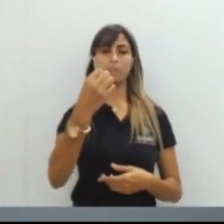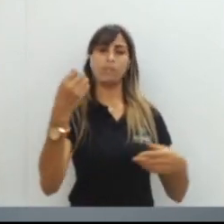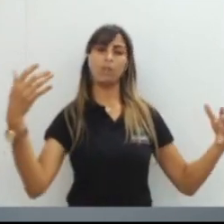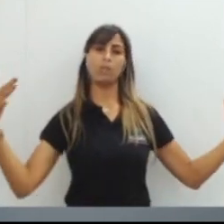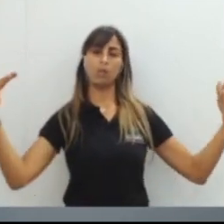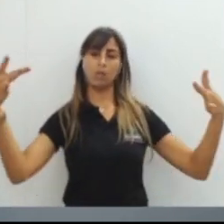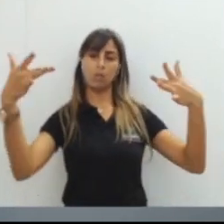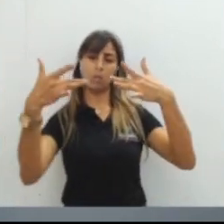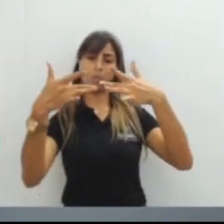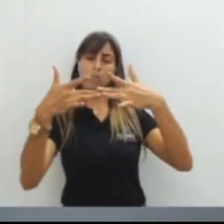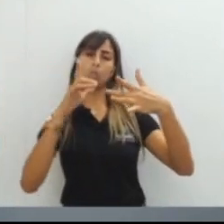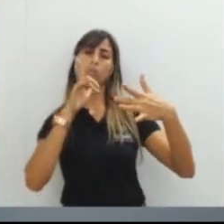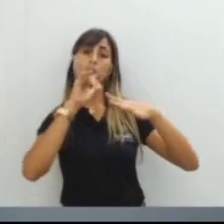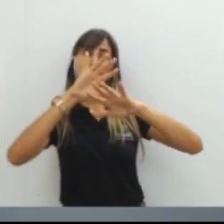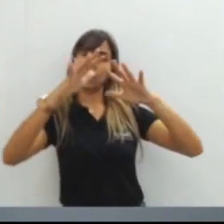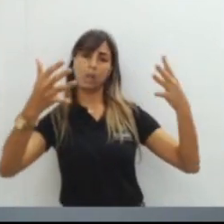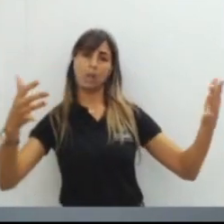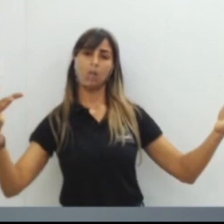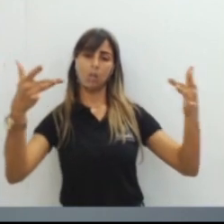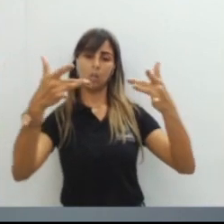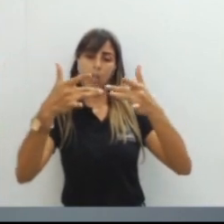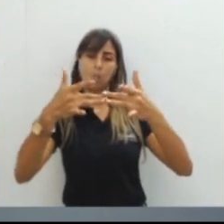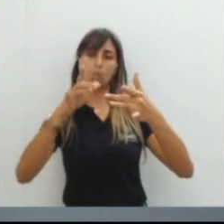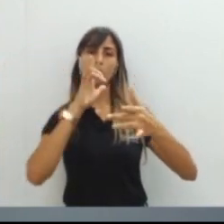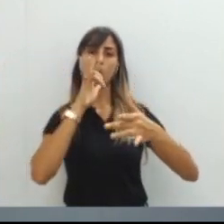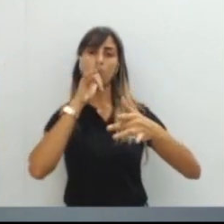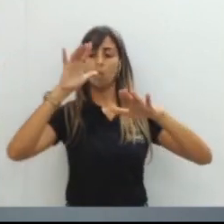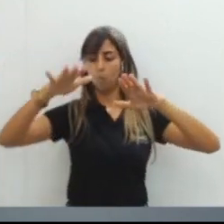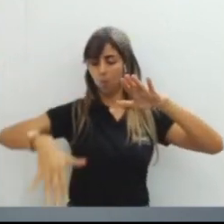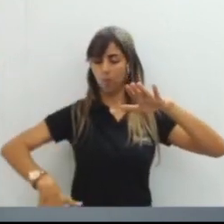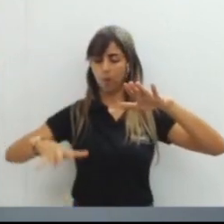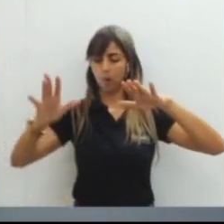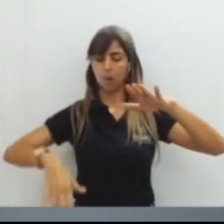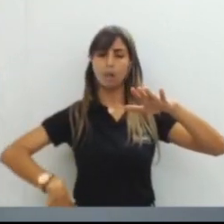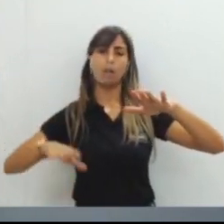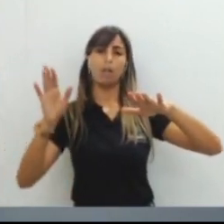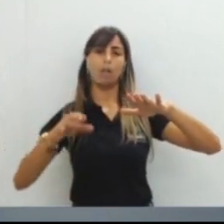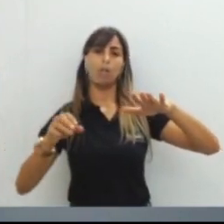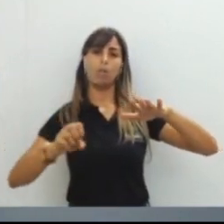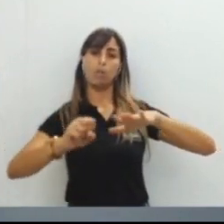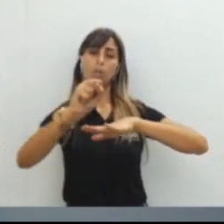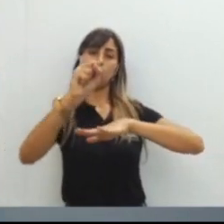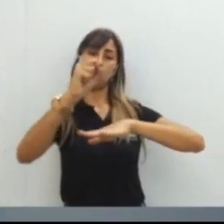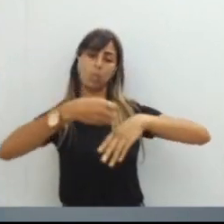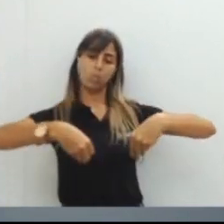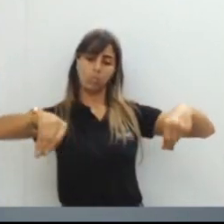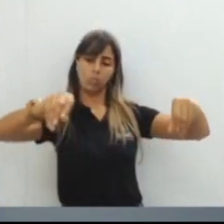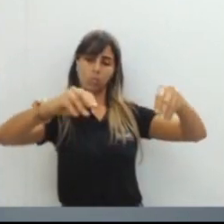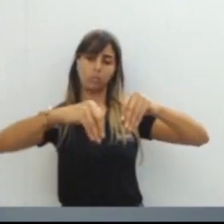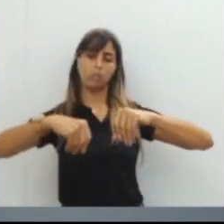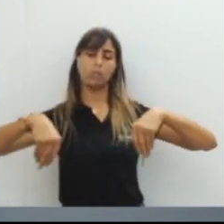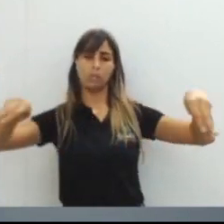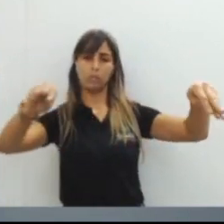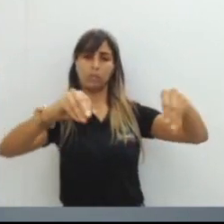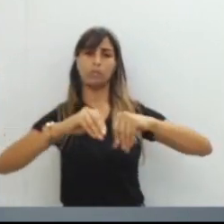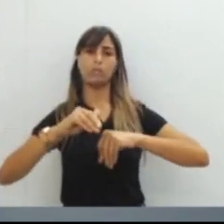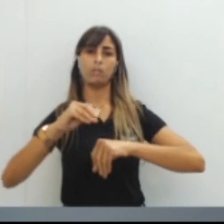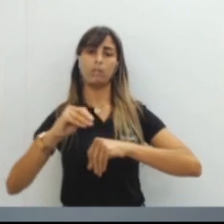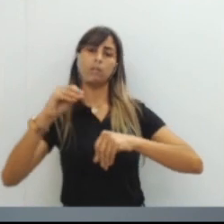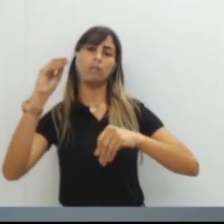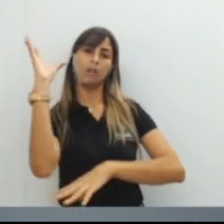com o mar territorial, o solo, o subsolo, os elementos da biosfera,